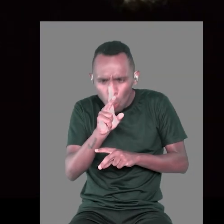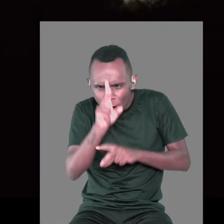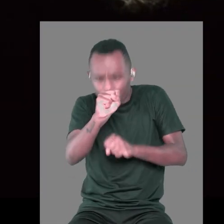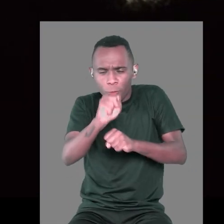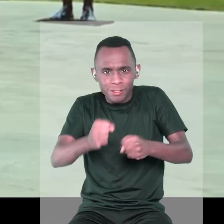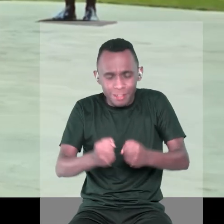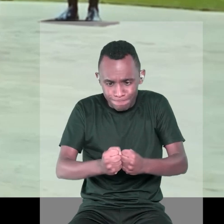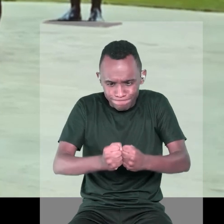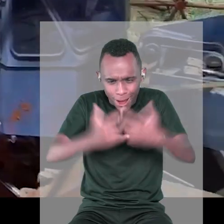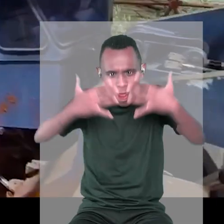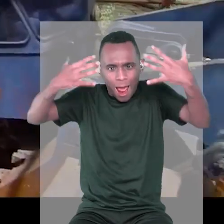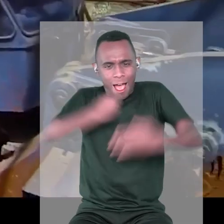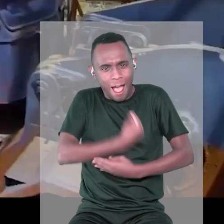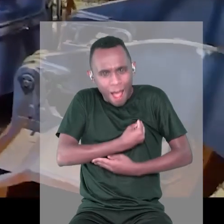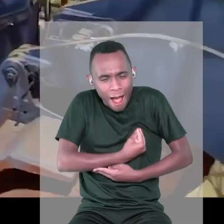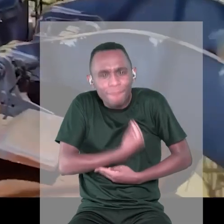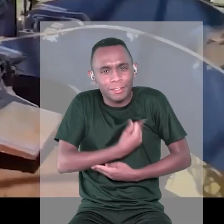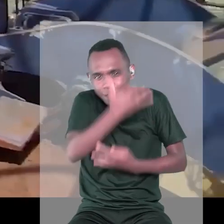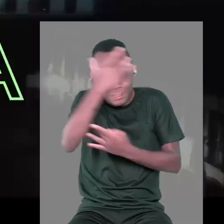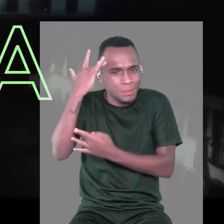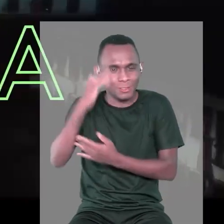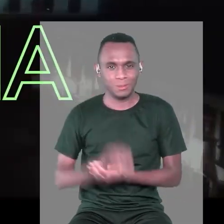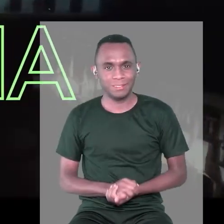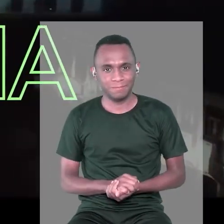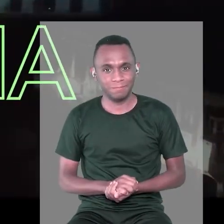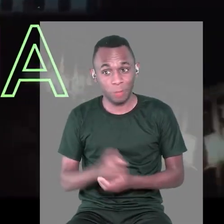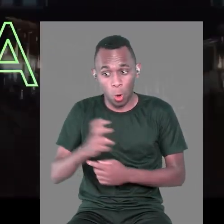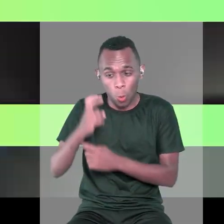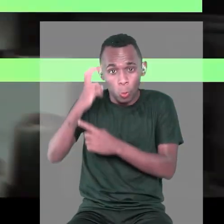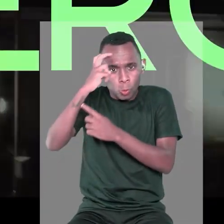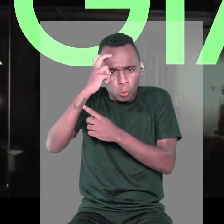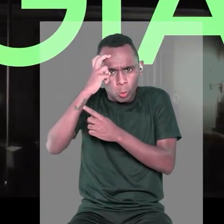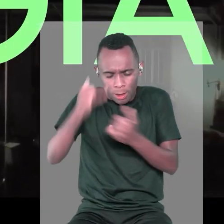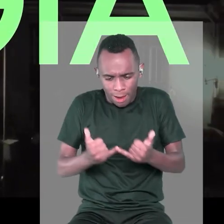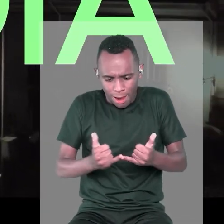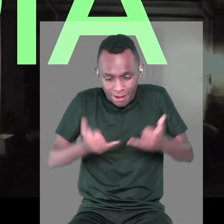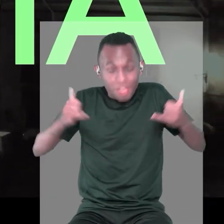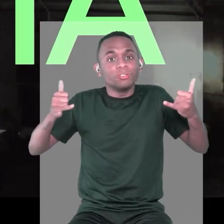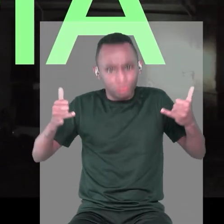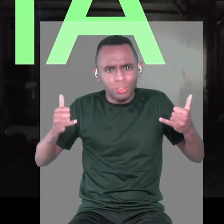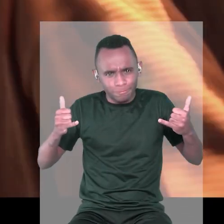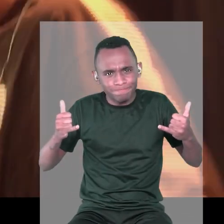força que ilumina a vida das pessoas. A cultura é uma